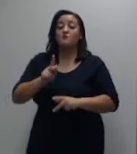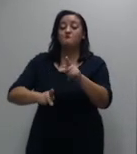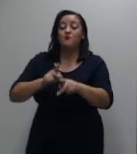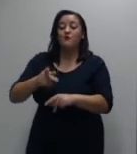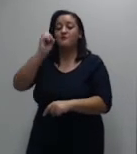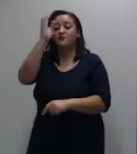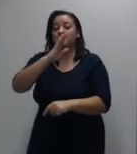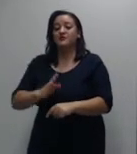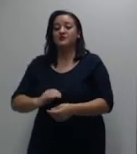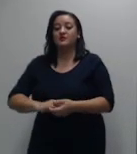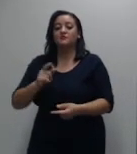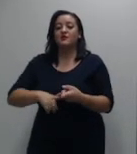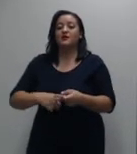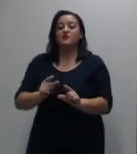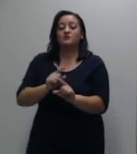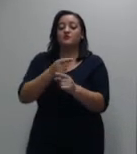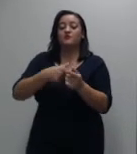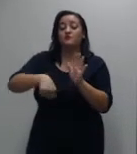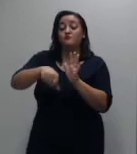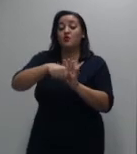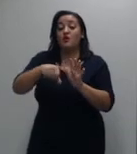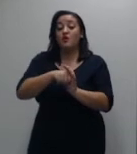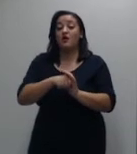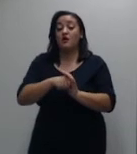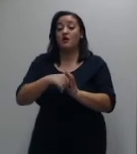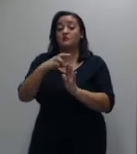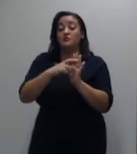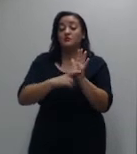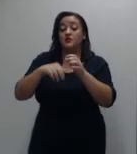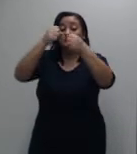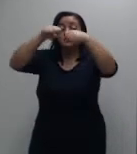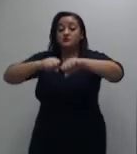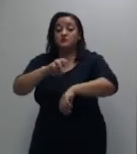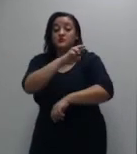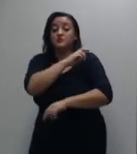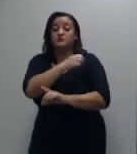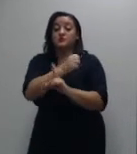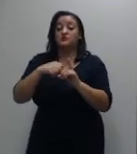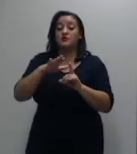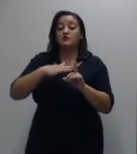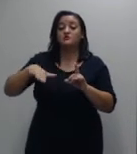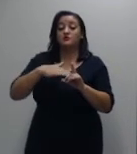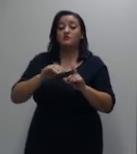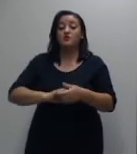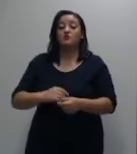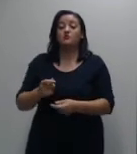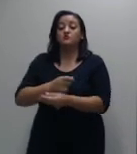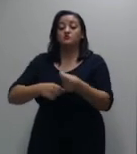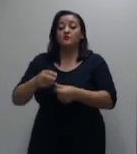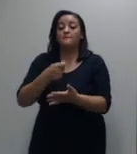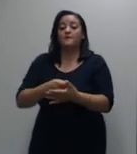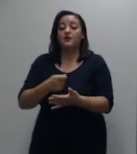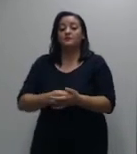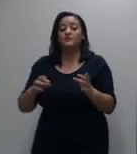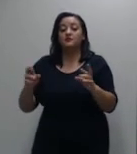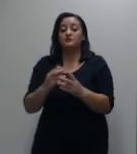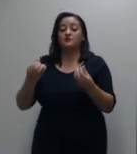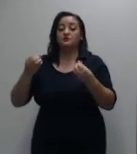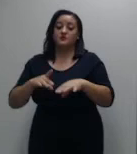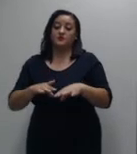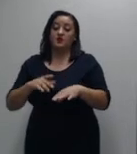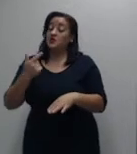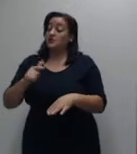funcional dos pilares de uma separação no sistema de responsável da tia a organização deve corresponder ao Belo não a dando